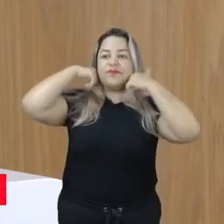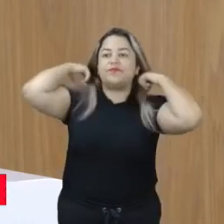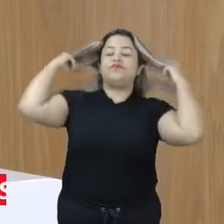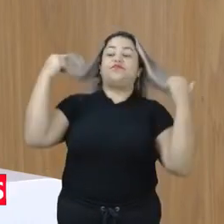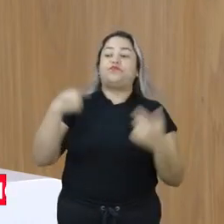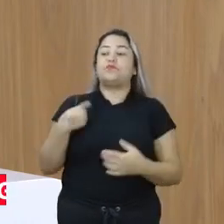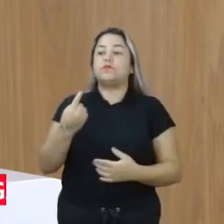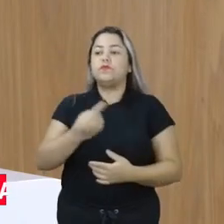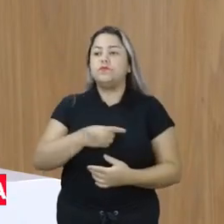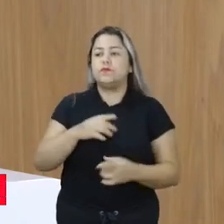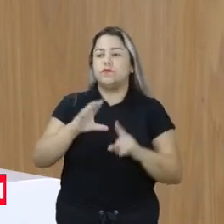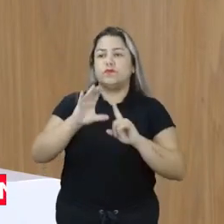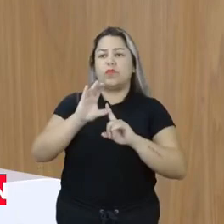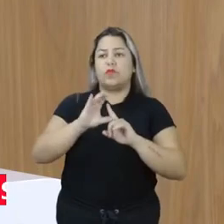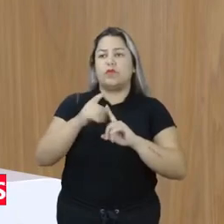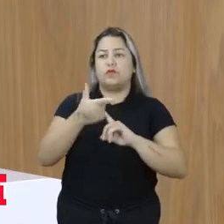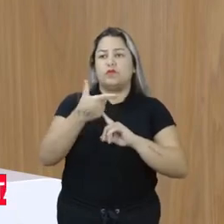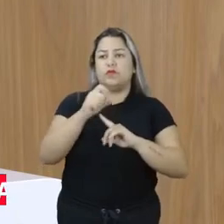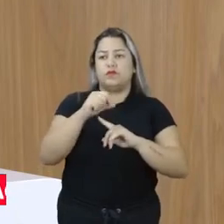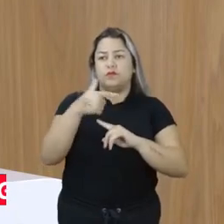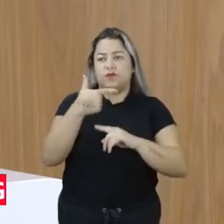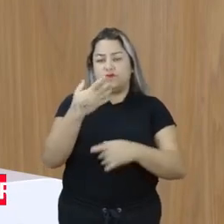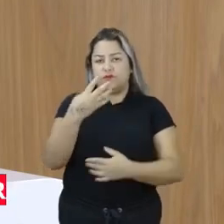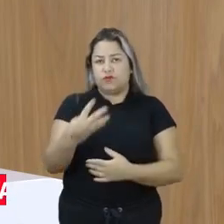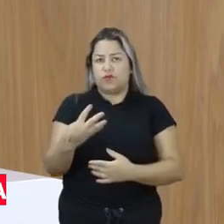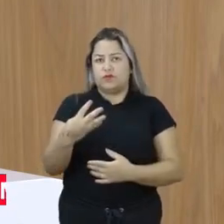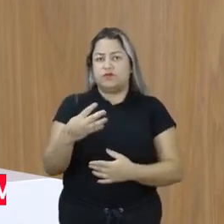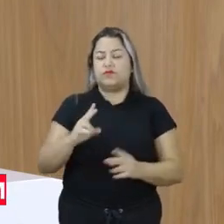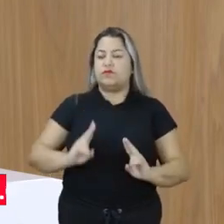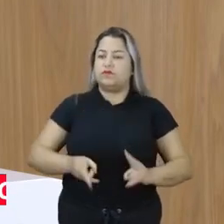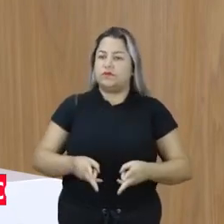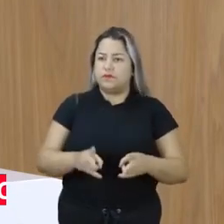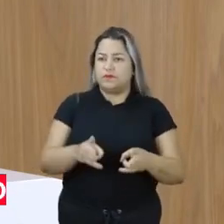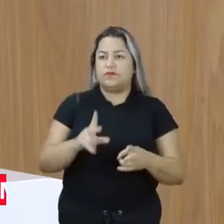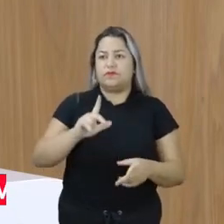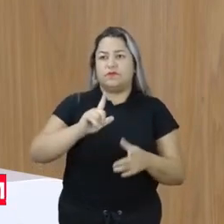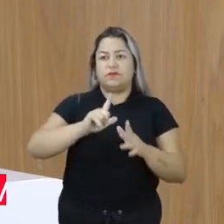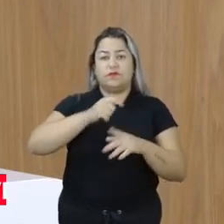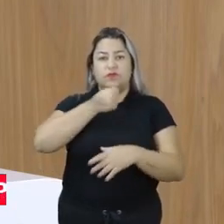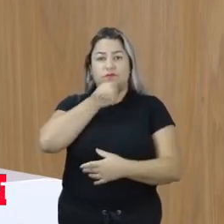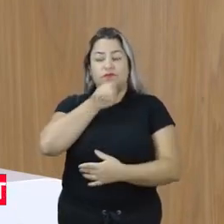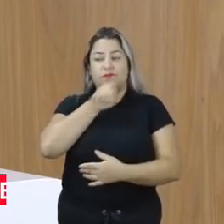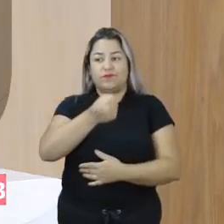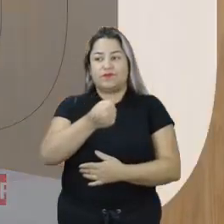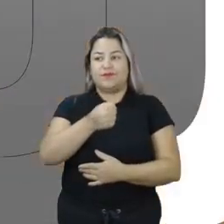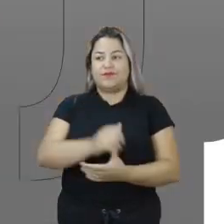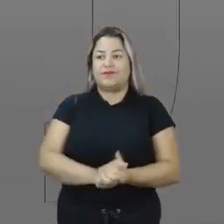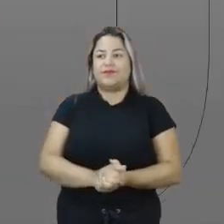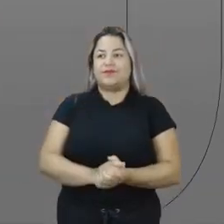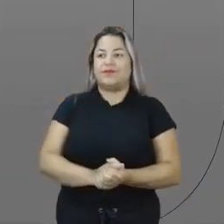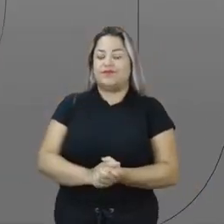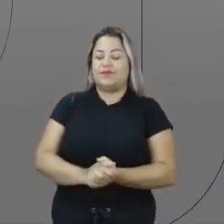nosso calendário eleitoral de 2024. E a gente segue aqui no Jornal PT Brasil com mais entrevista.